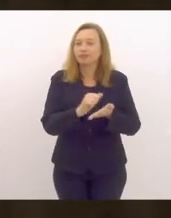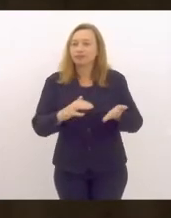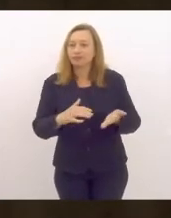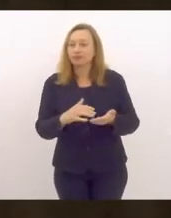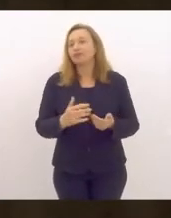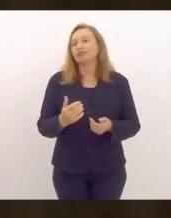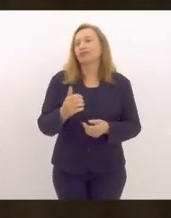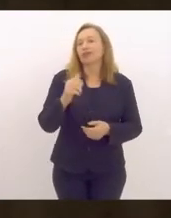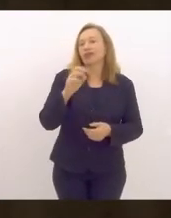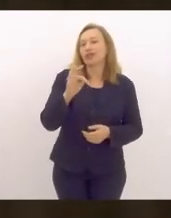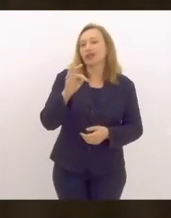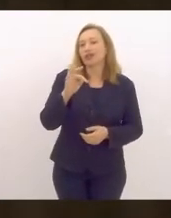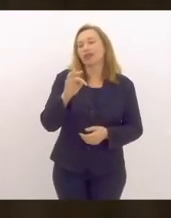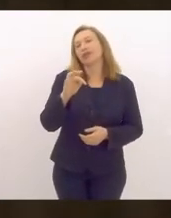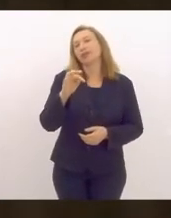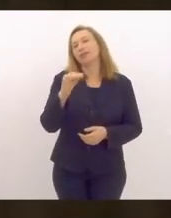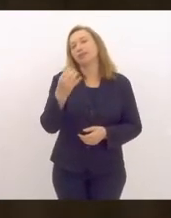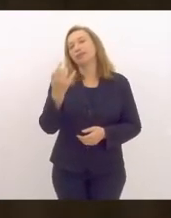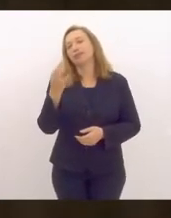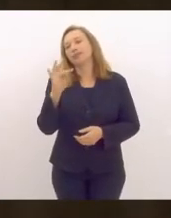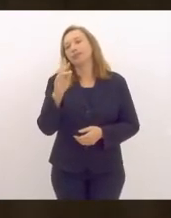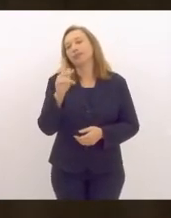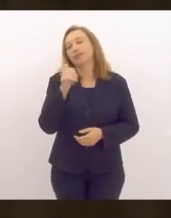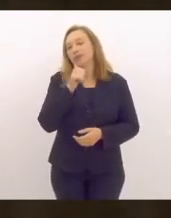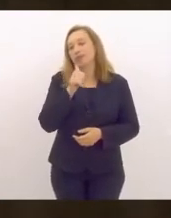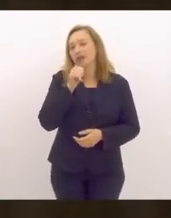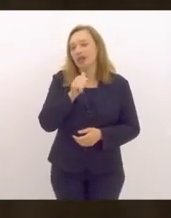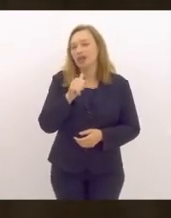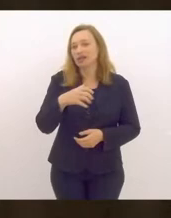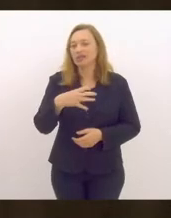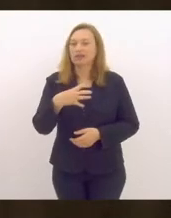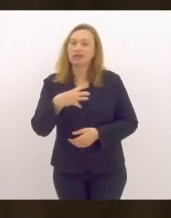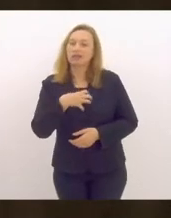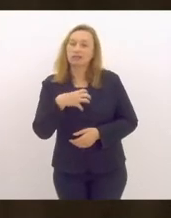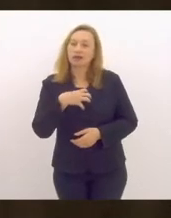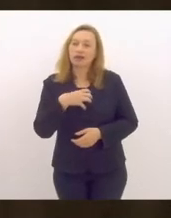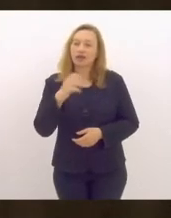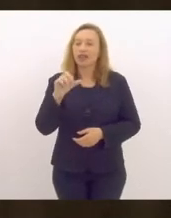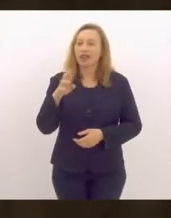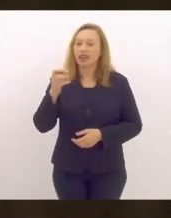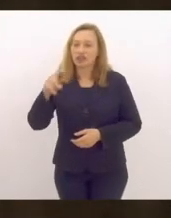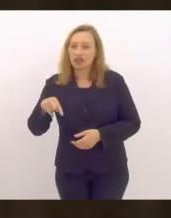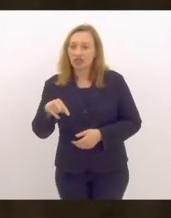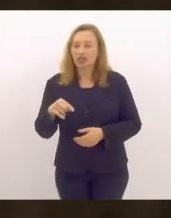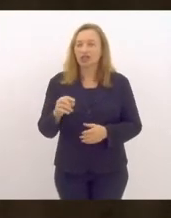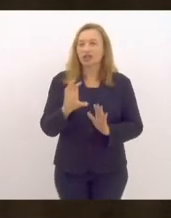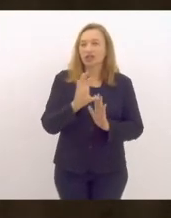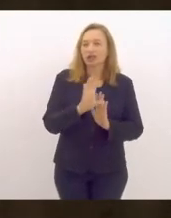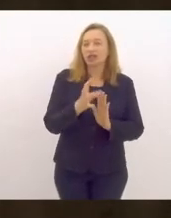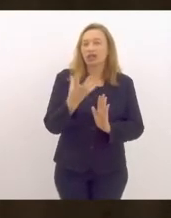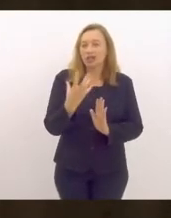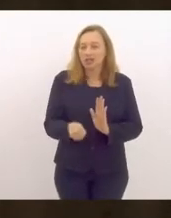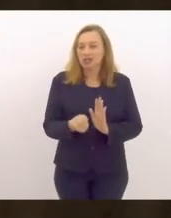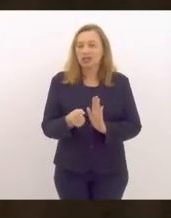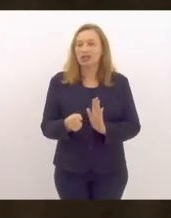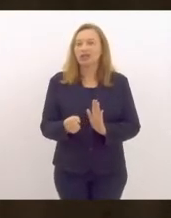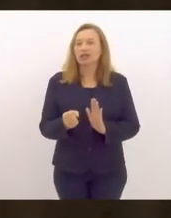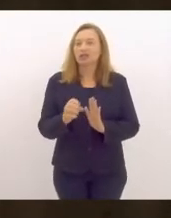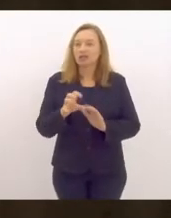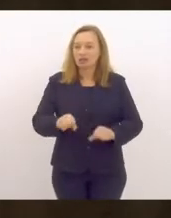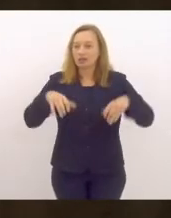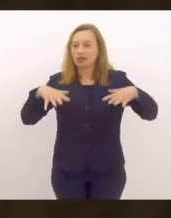de Acarajé no âmbito do Estado do Rio de Janeiro. Parecer das emendas de plenário. Favorável com subemenda às